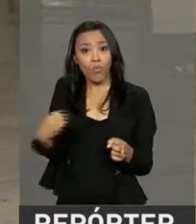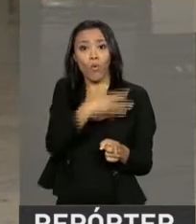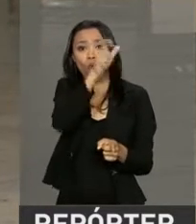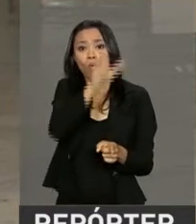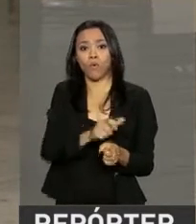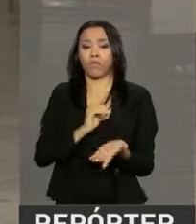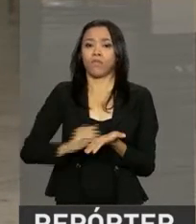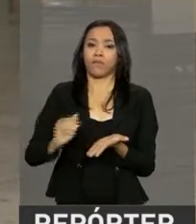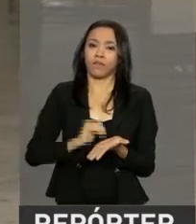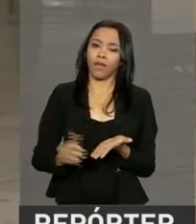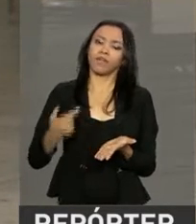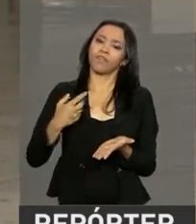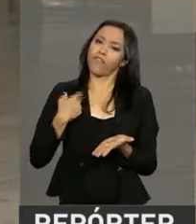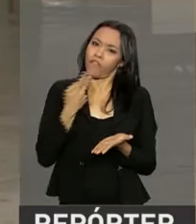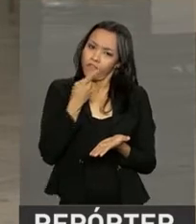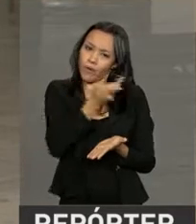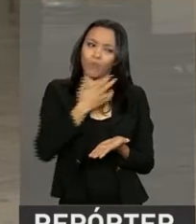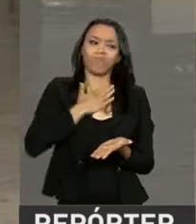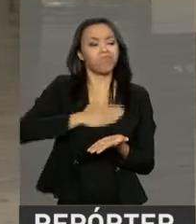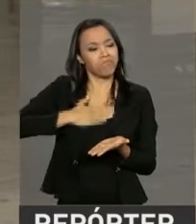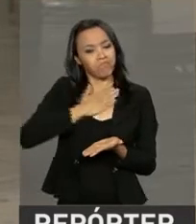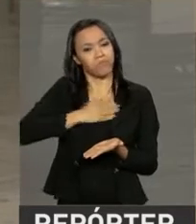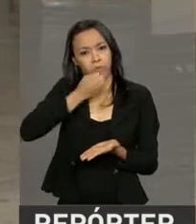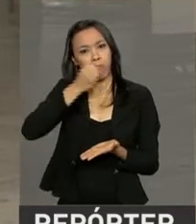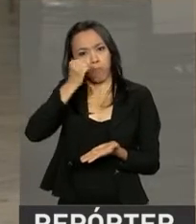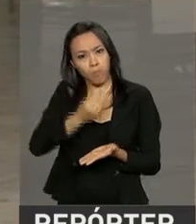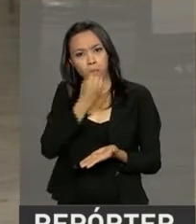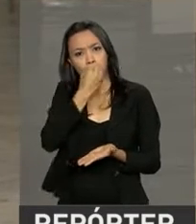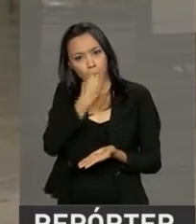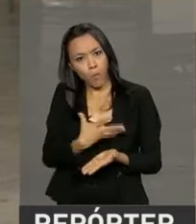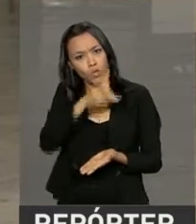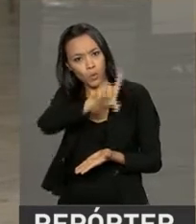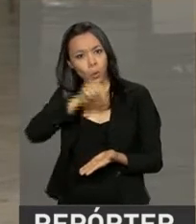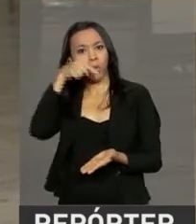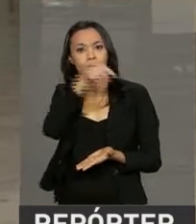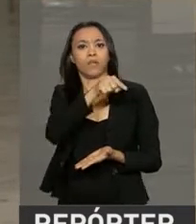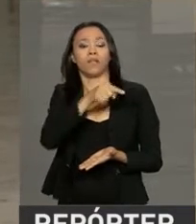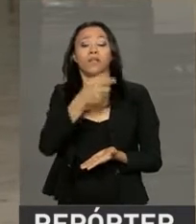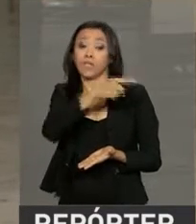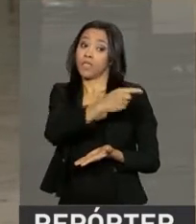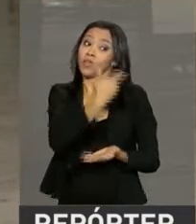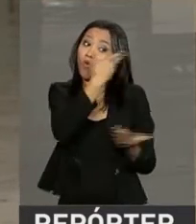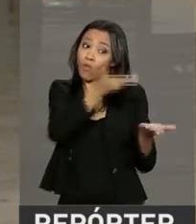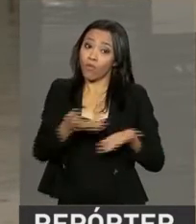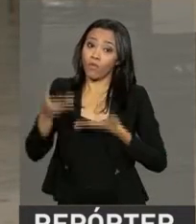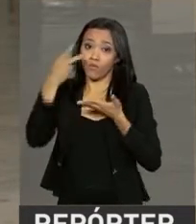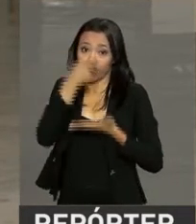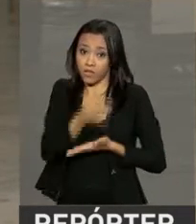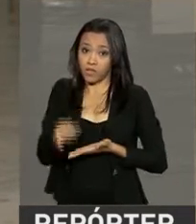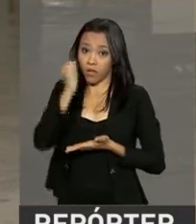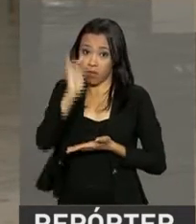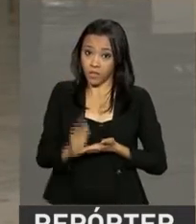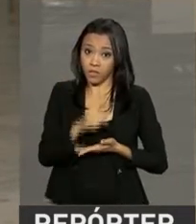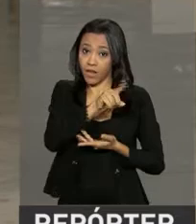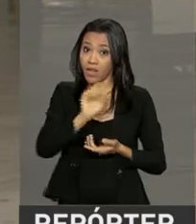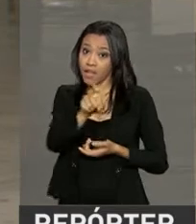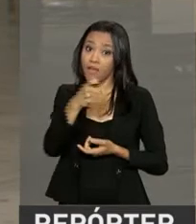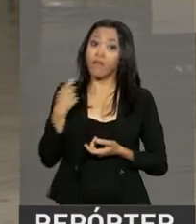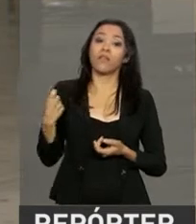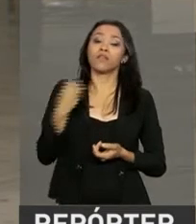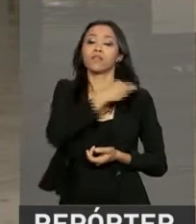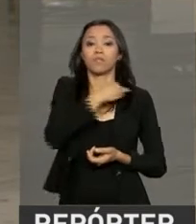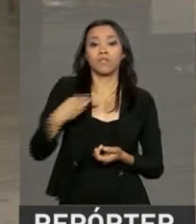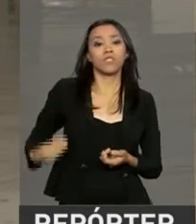manifestou satisfação com a escolha e o convidou para visitar o brasil antónio guterres é esse ministro de negócios estrangeiros